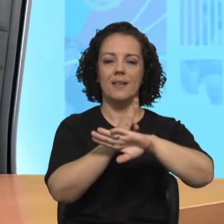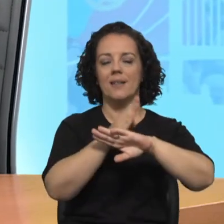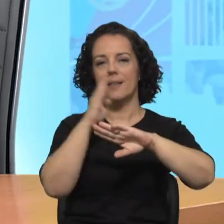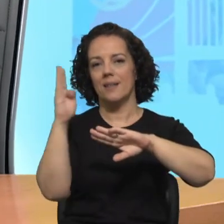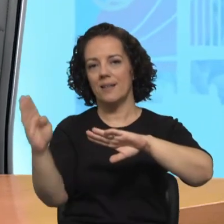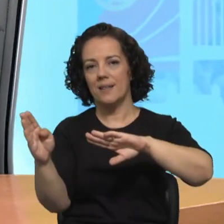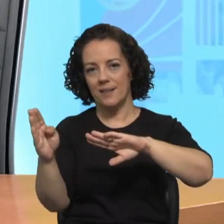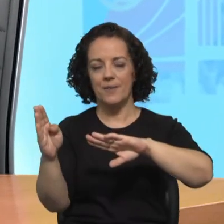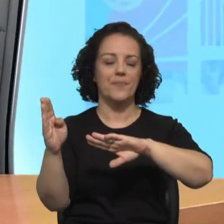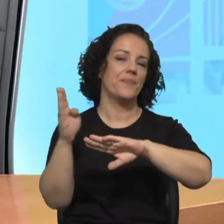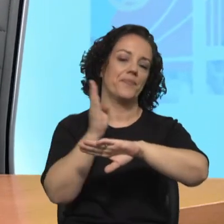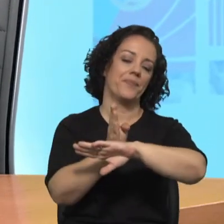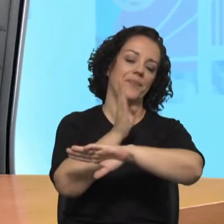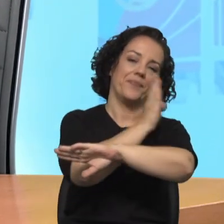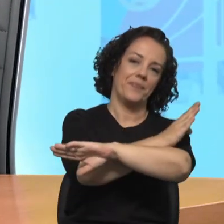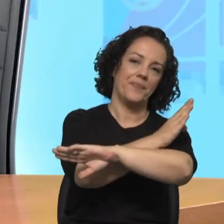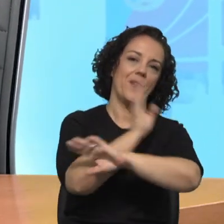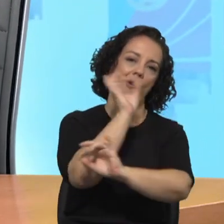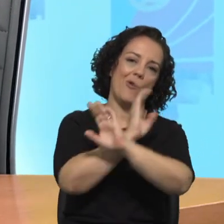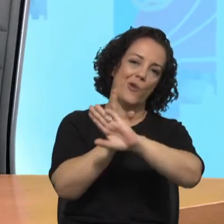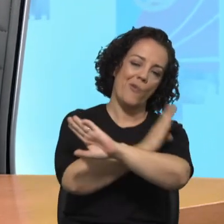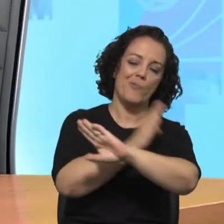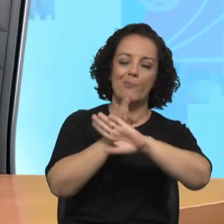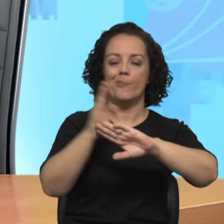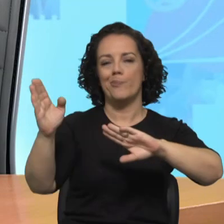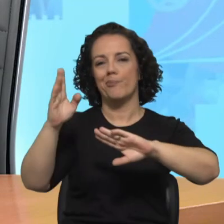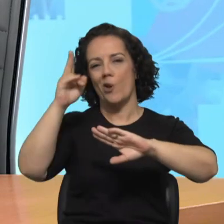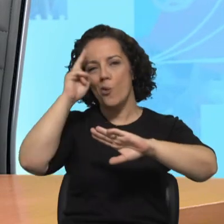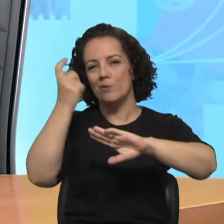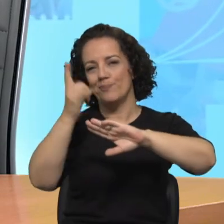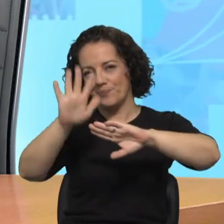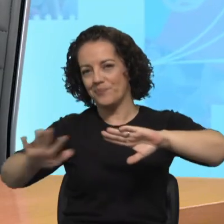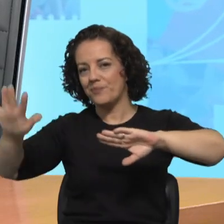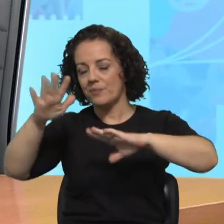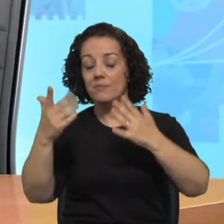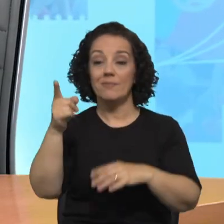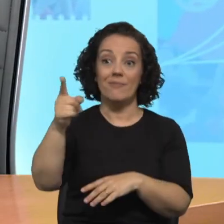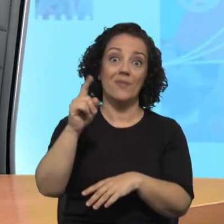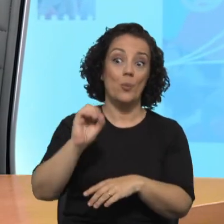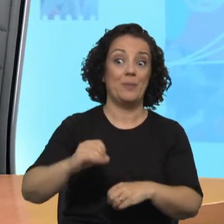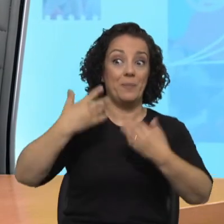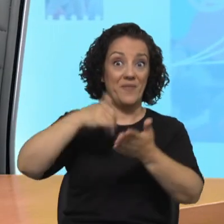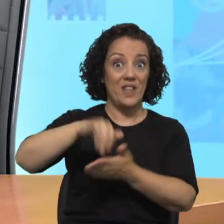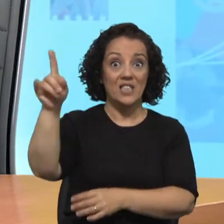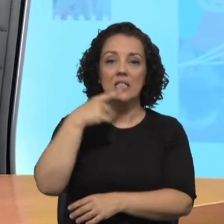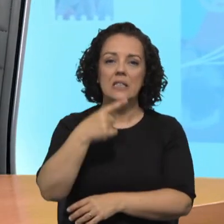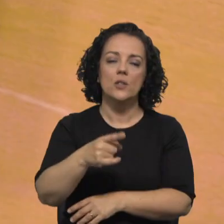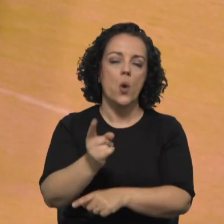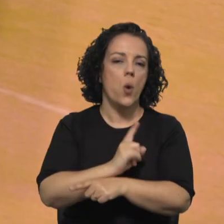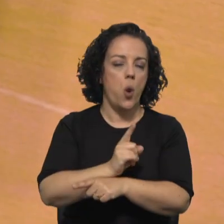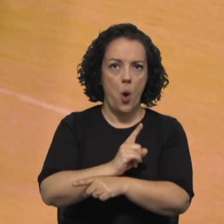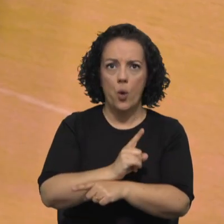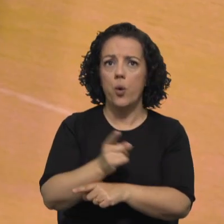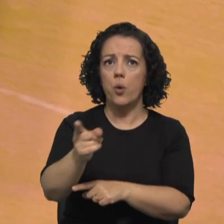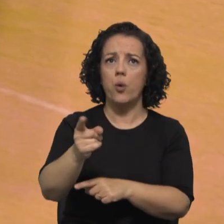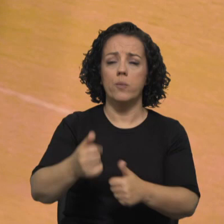e o lado do leste. Mas creio que um fio condutor importante da viagem foi o que ele disse logo no início às autoridades, que Budapeste é